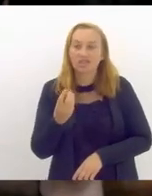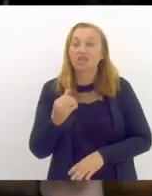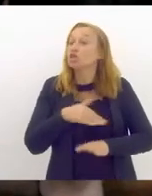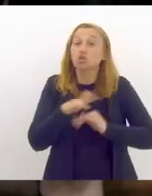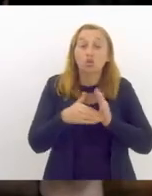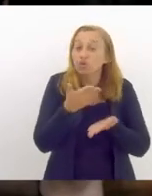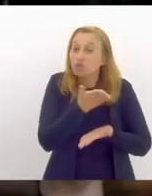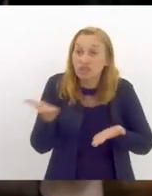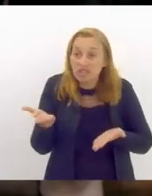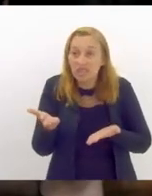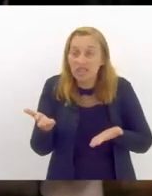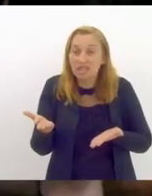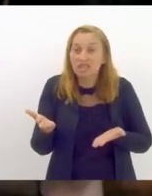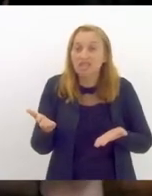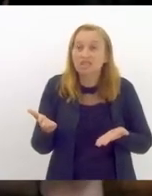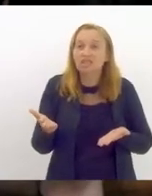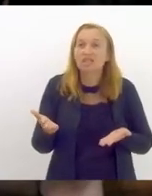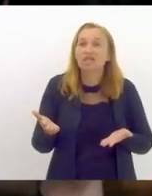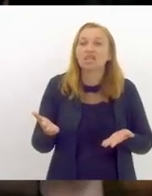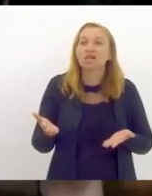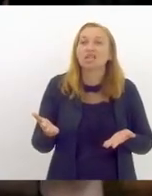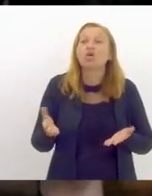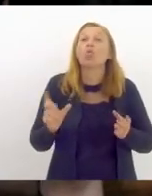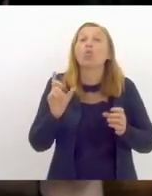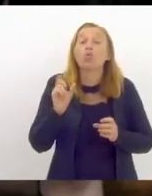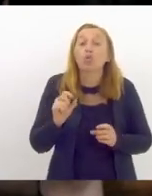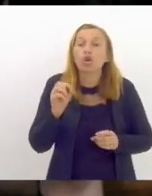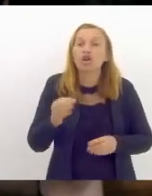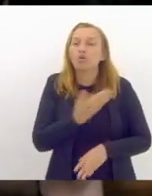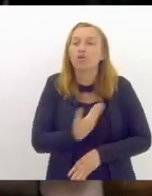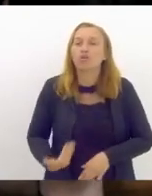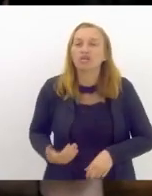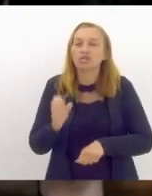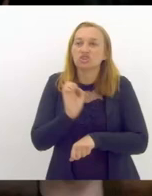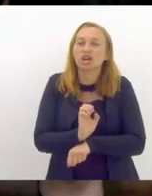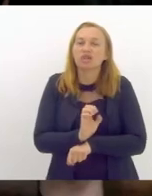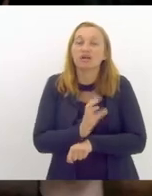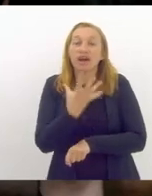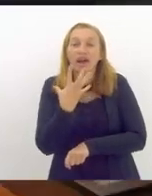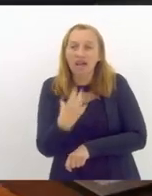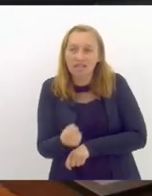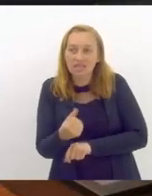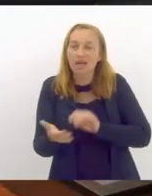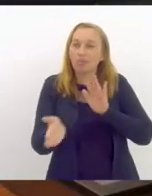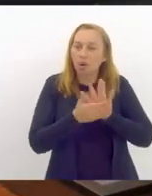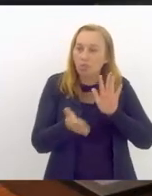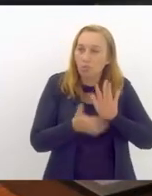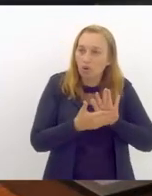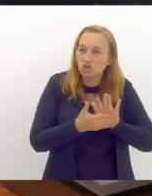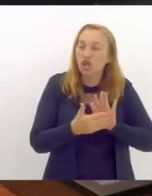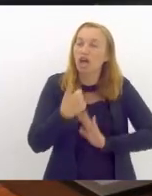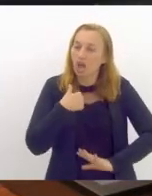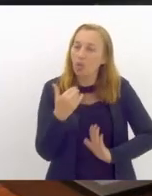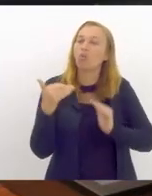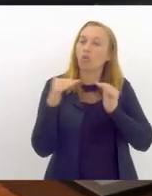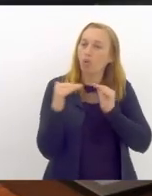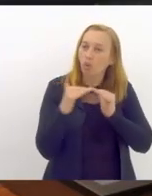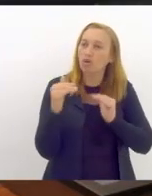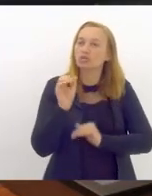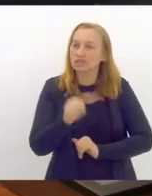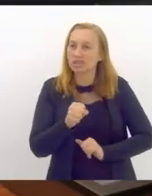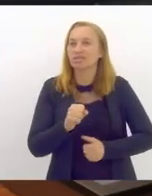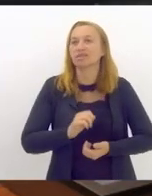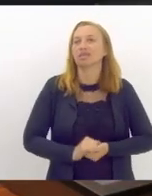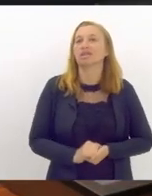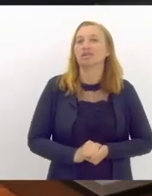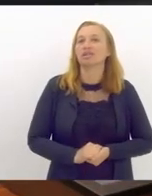Vi todos vocês Deputado Manuela todos vocês o que o governo do estado propuser eu estarei de acordo Deputado